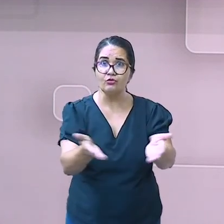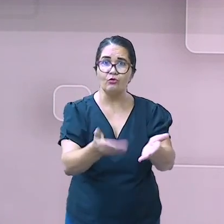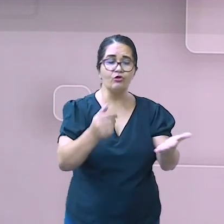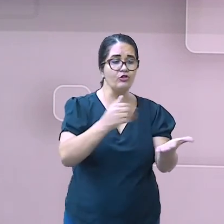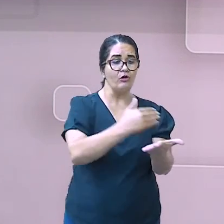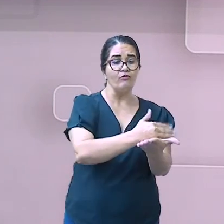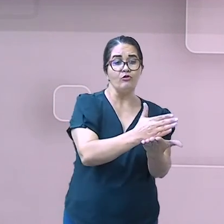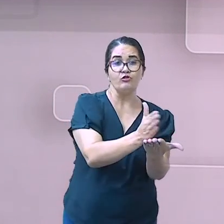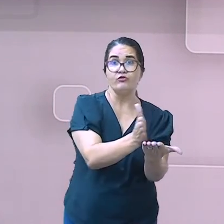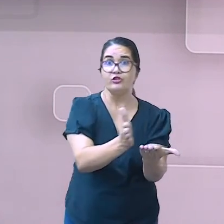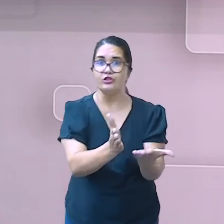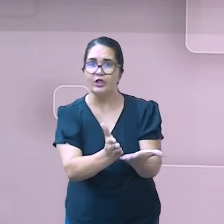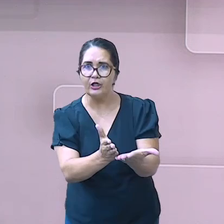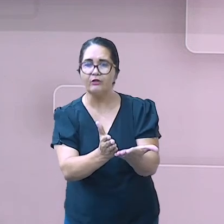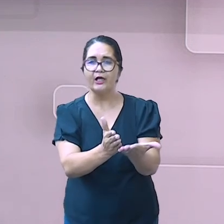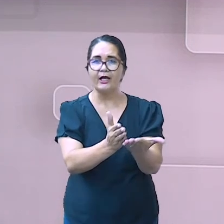econômicos.